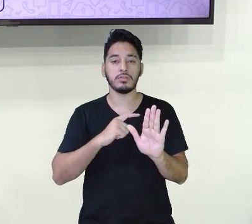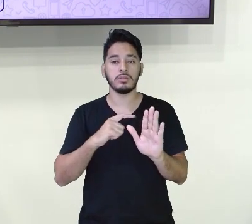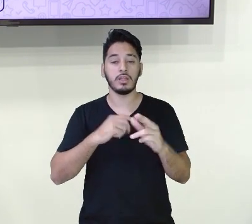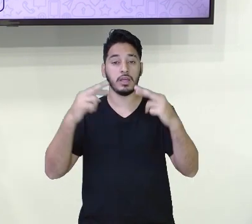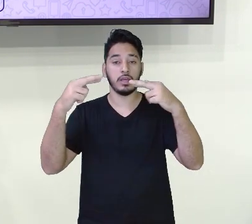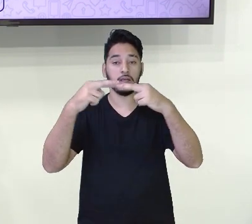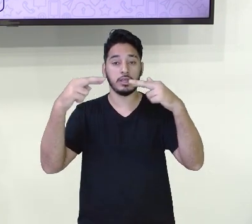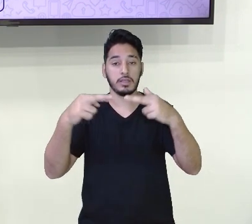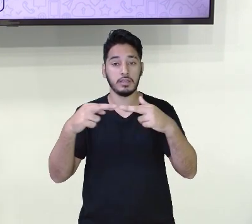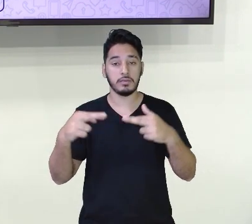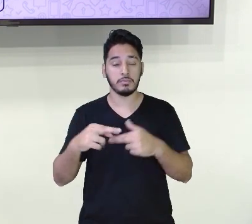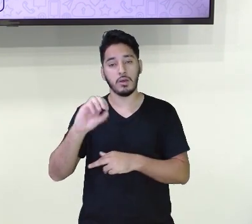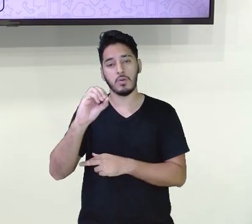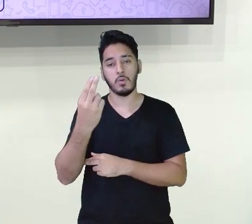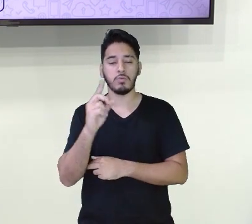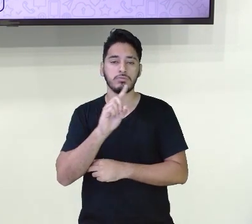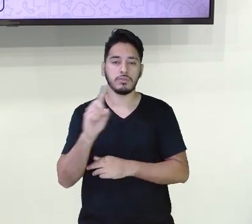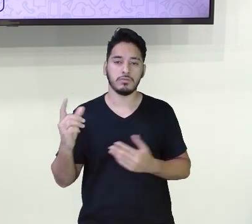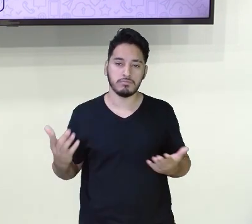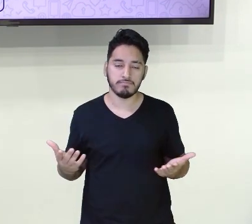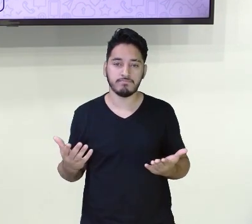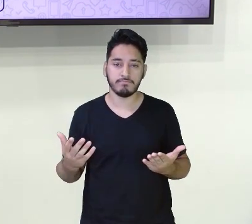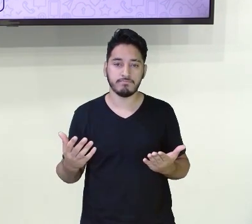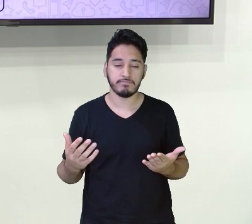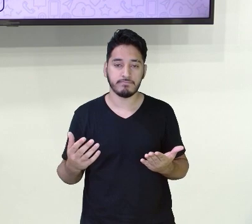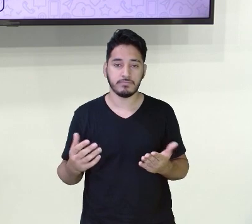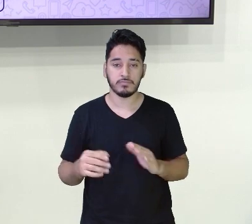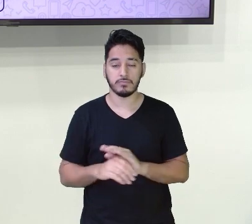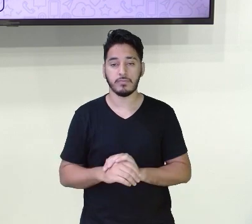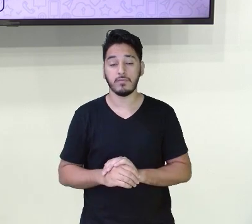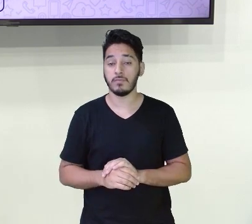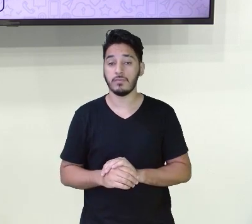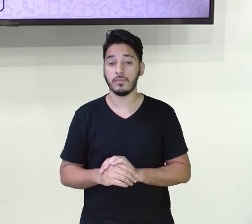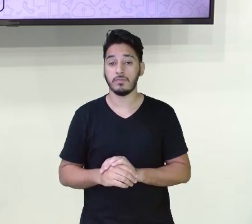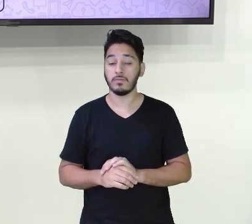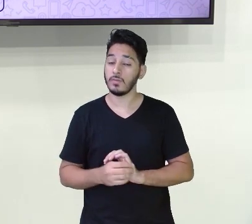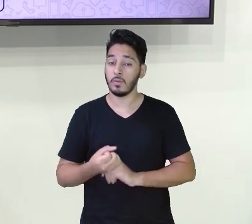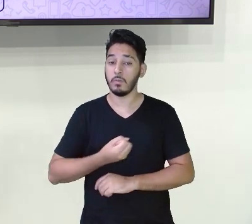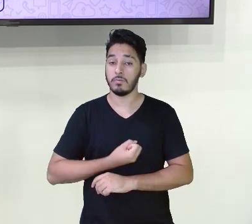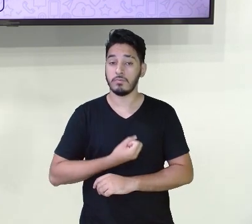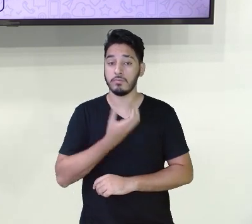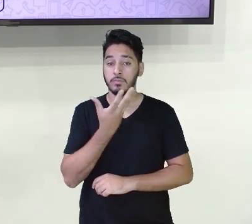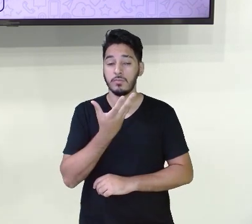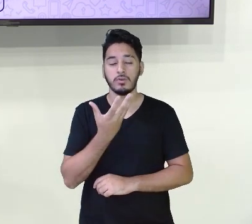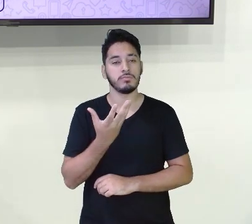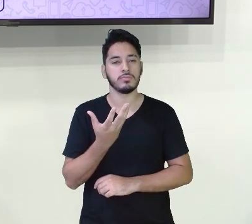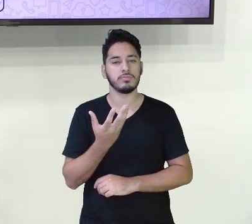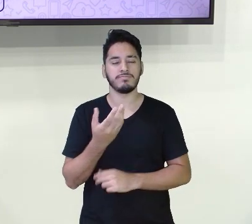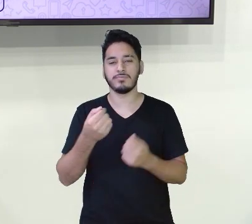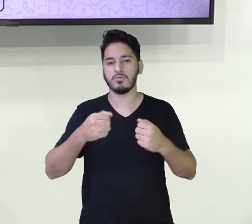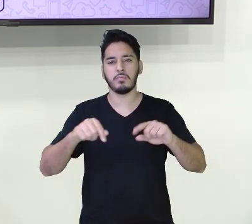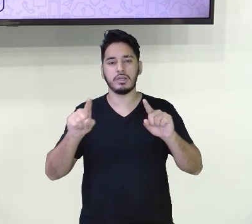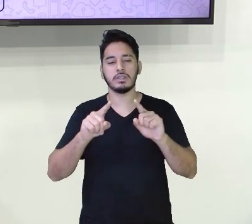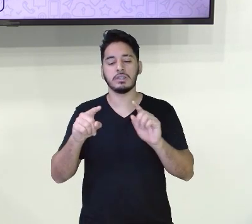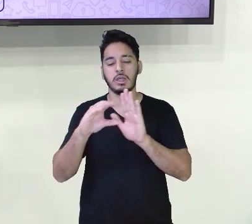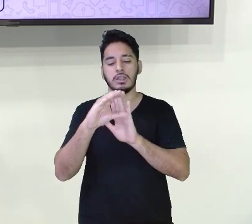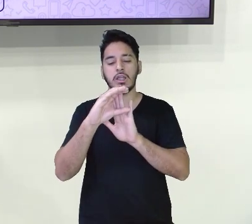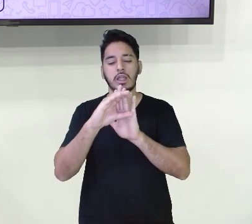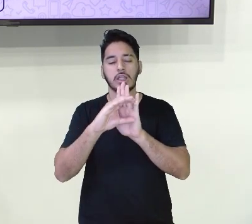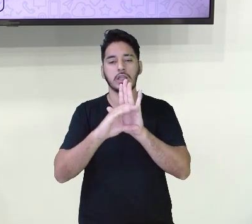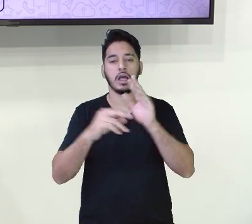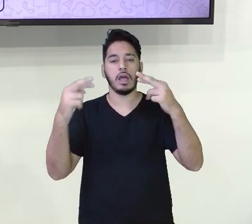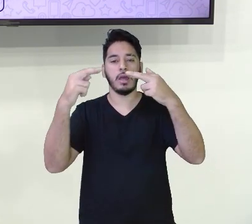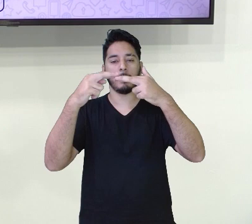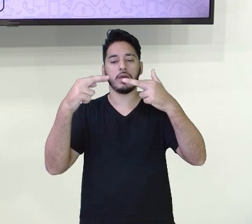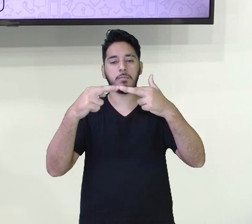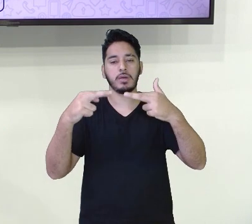rimas ou não. Então, um poema, ele não necessariamente precisa ser todo rimado ali,